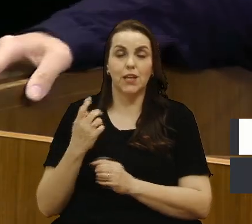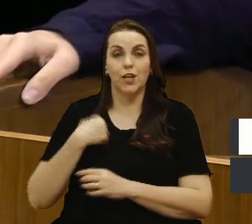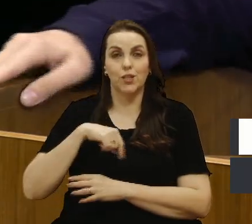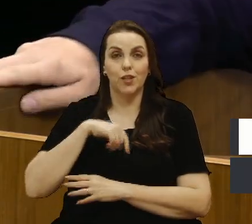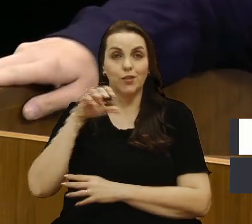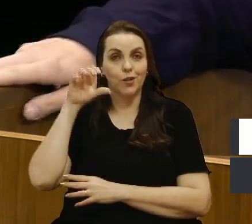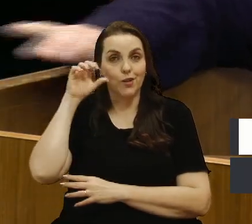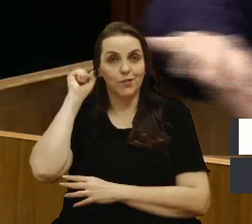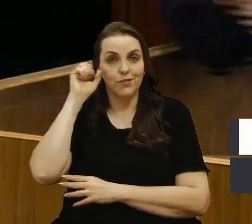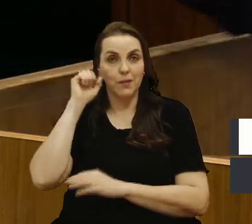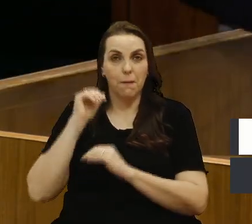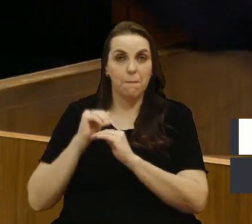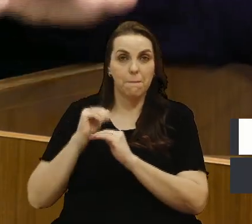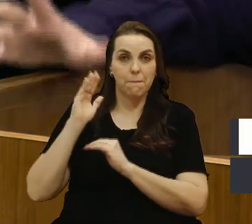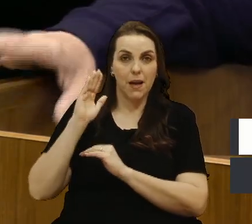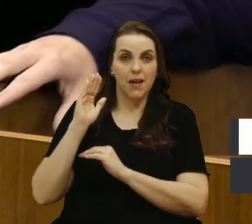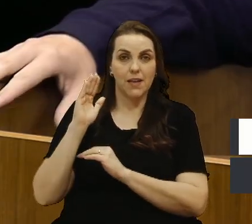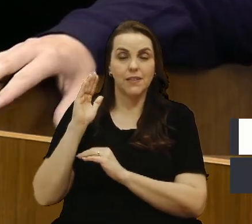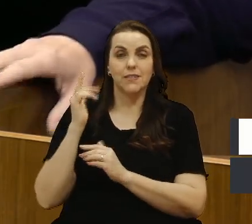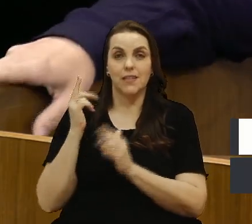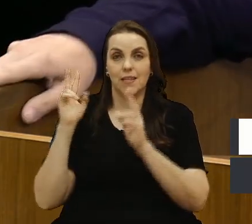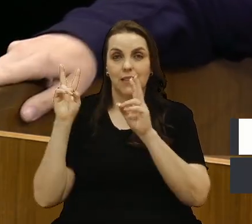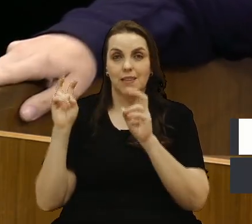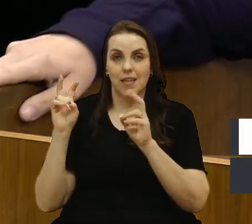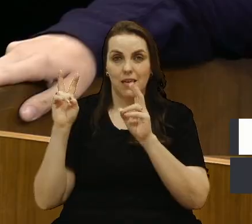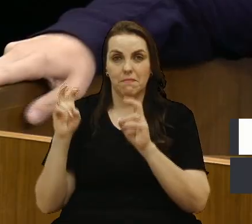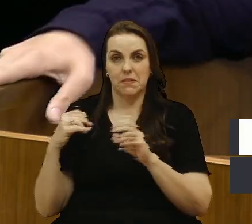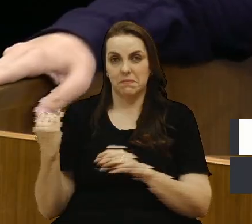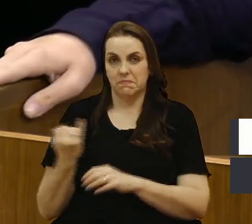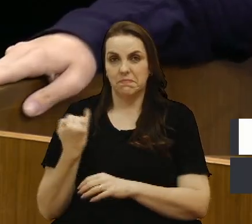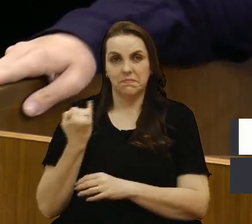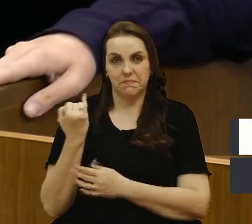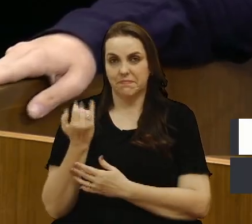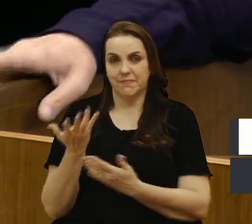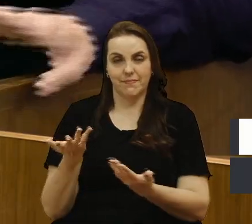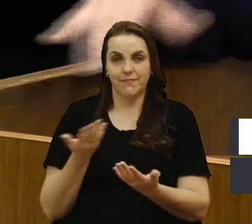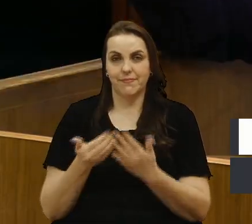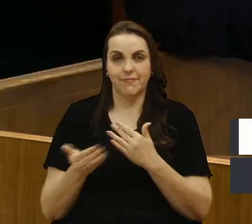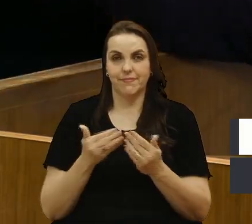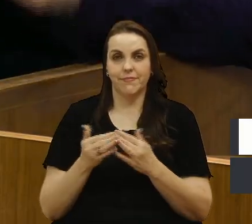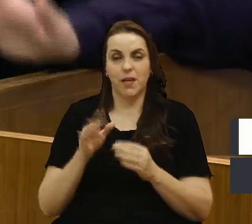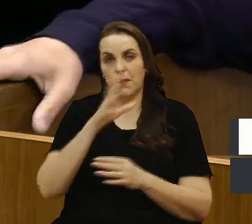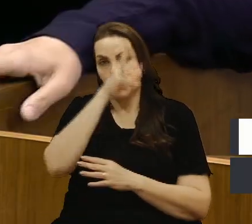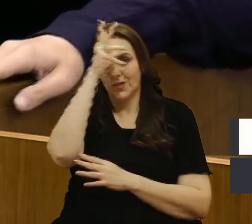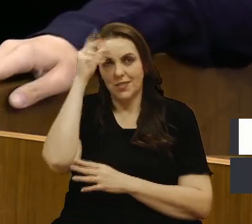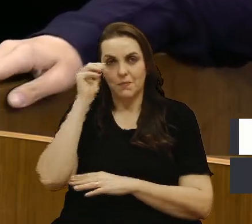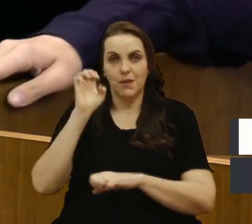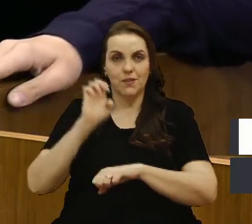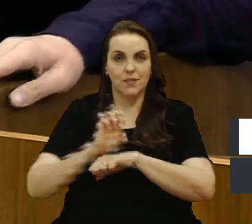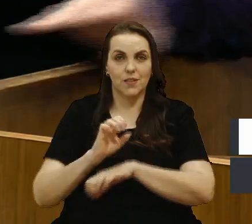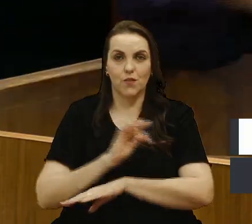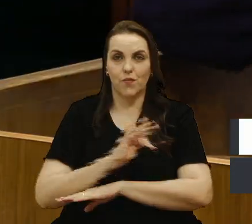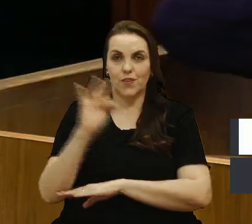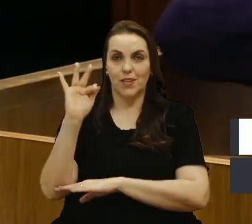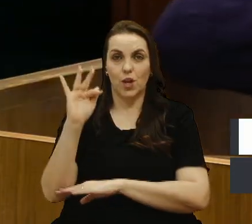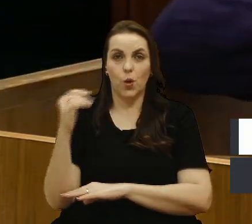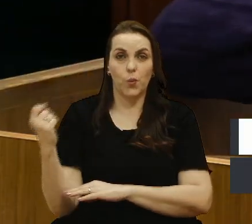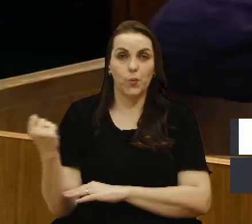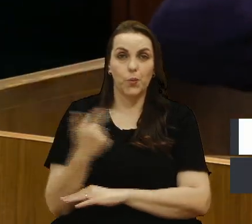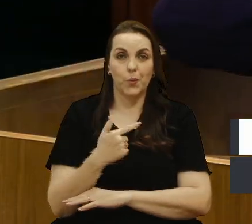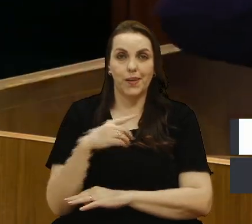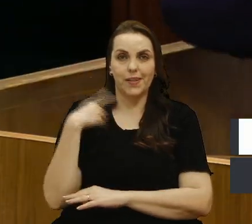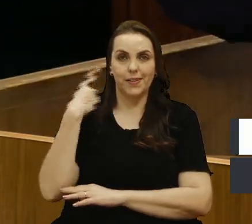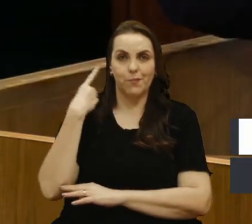escutamos mais sobre os grandes temas, sejam eles municipais, estaduais ou federais, do que os